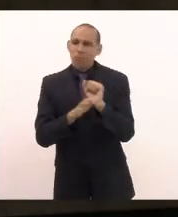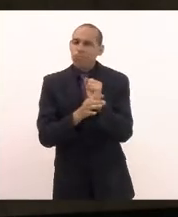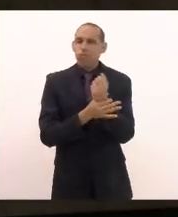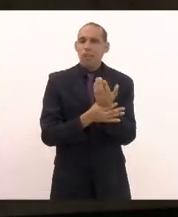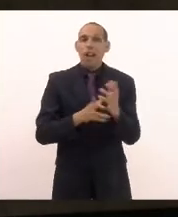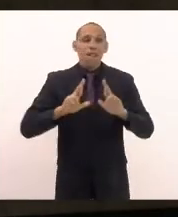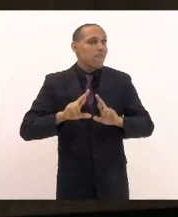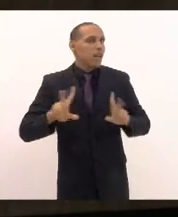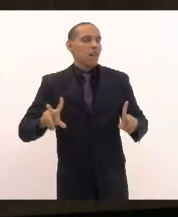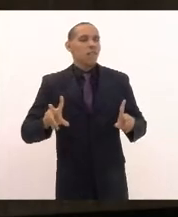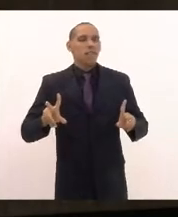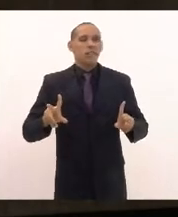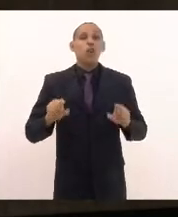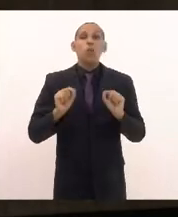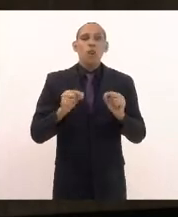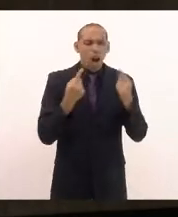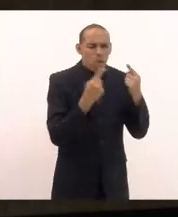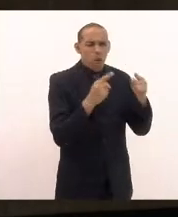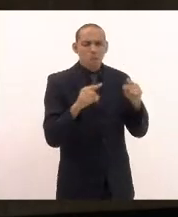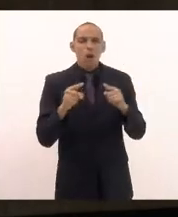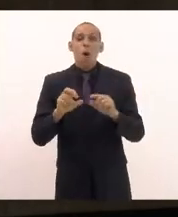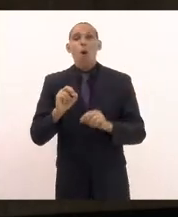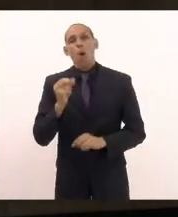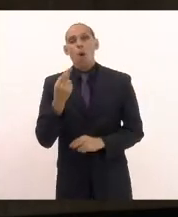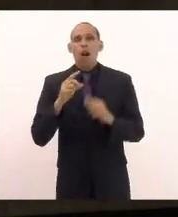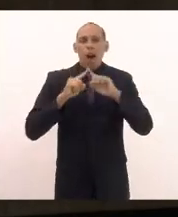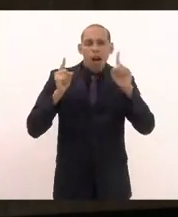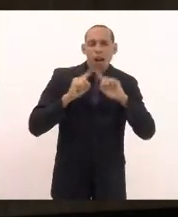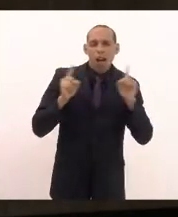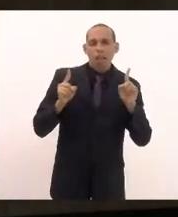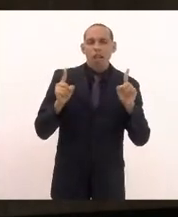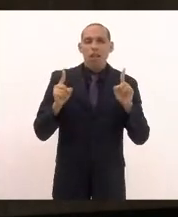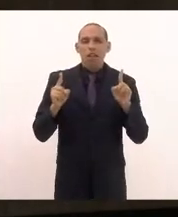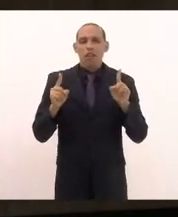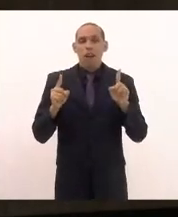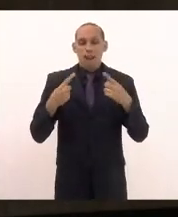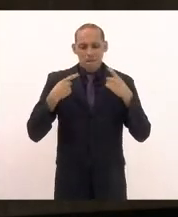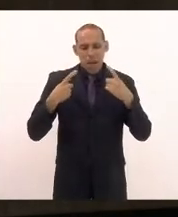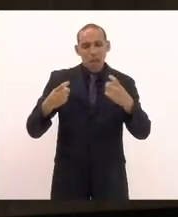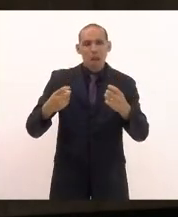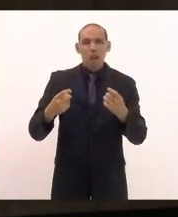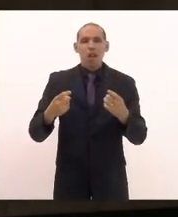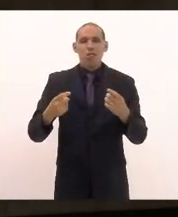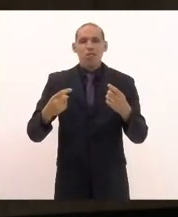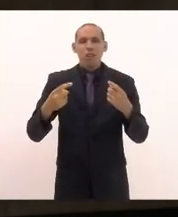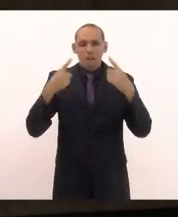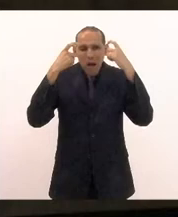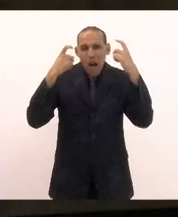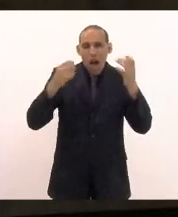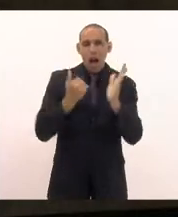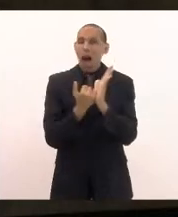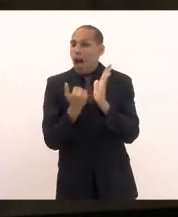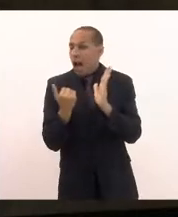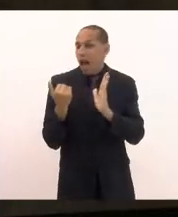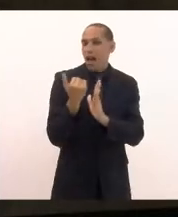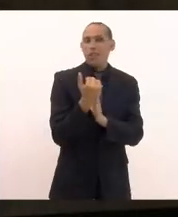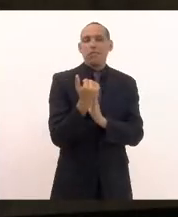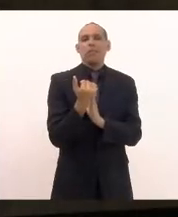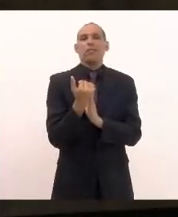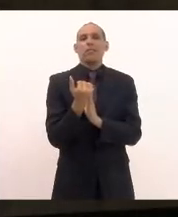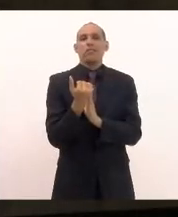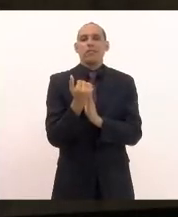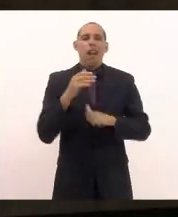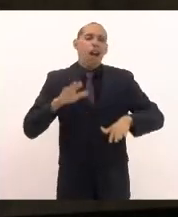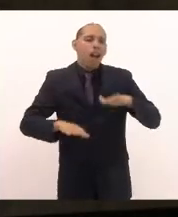é diferente de atacar e de criticar uma política de segurança que produz mais violência, que produz, aumenta a espiral de violência e que não atua,